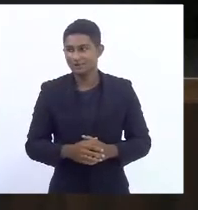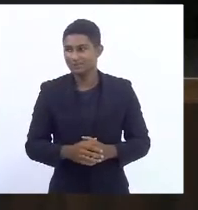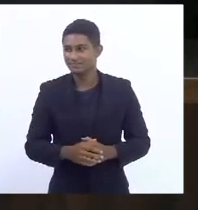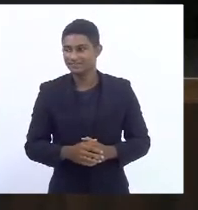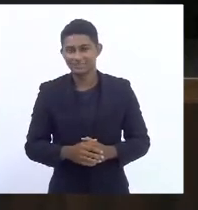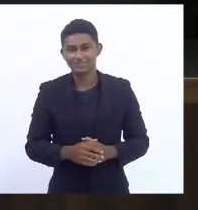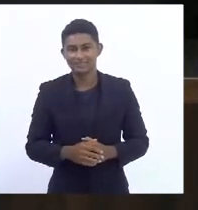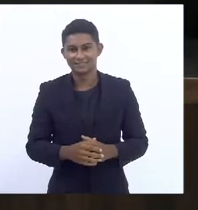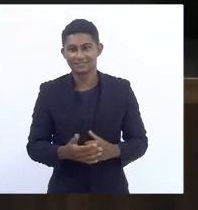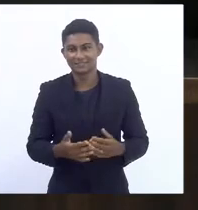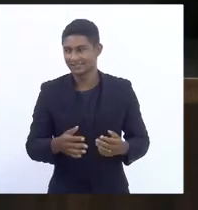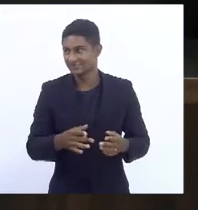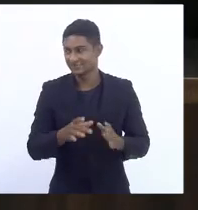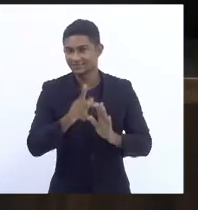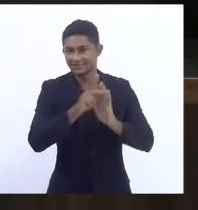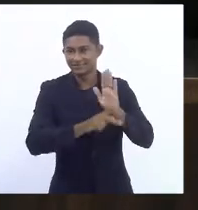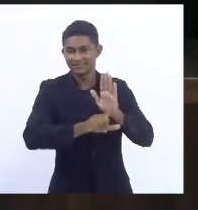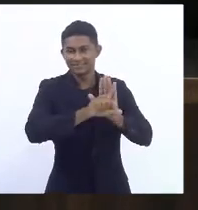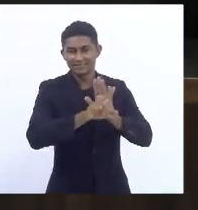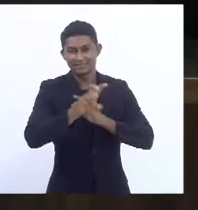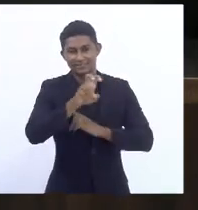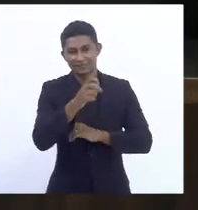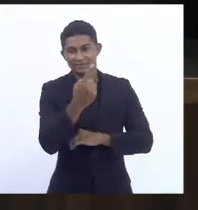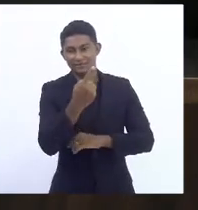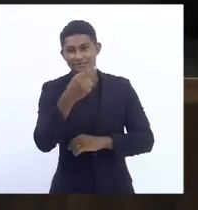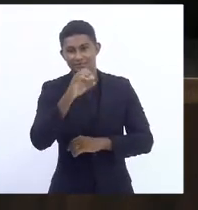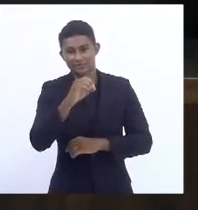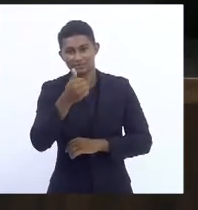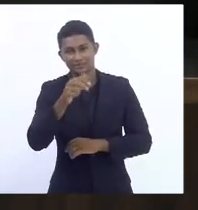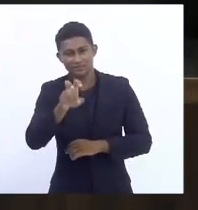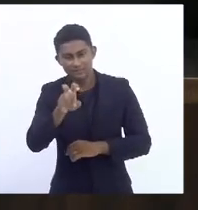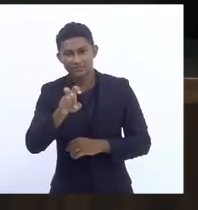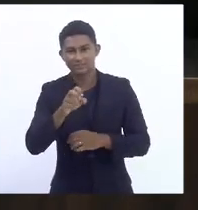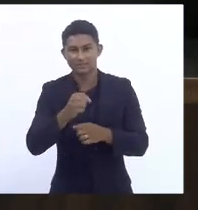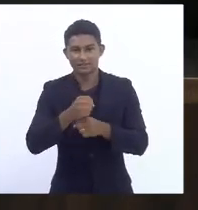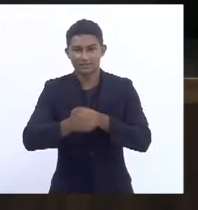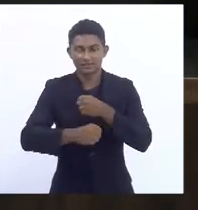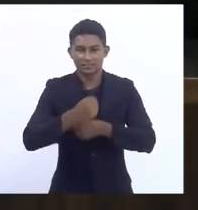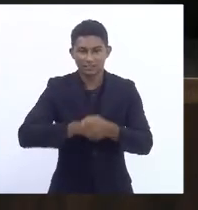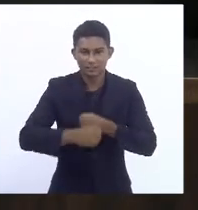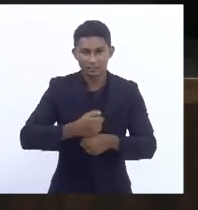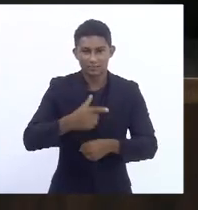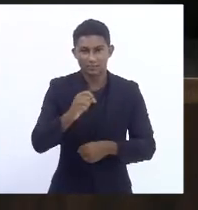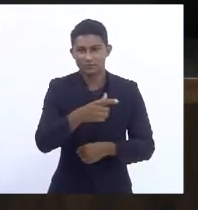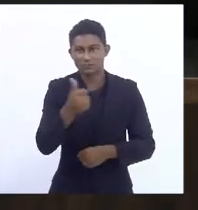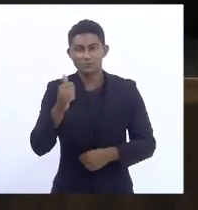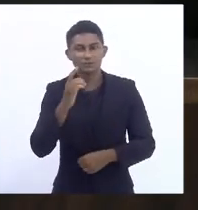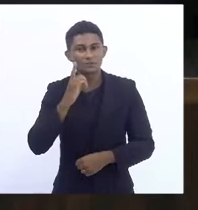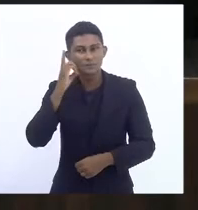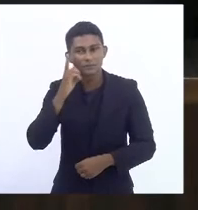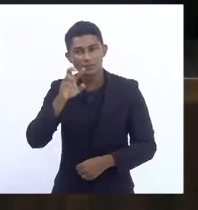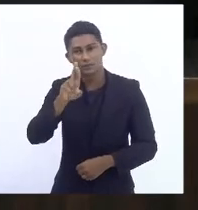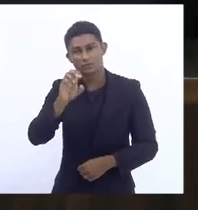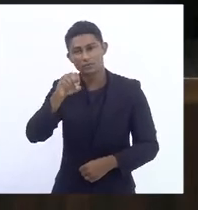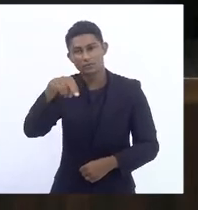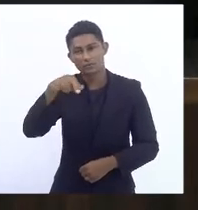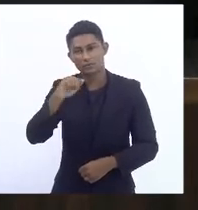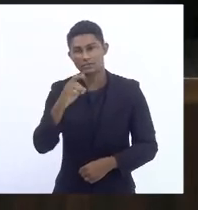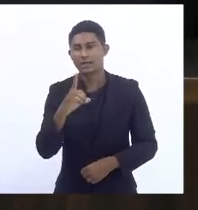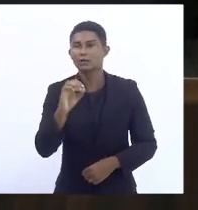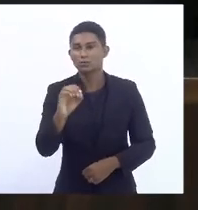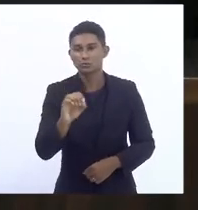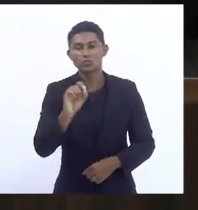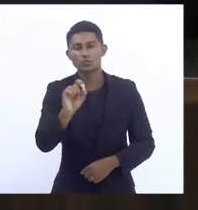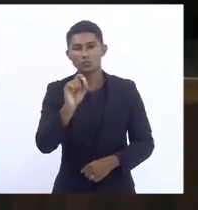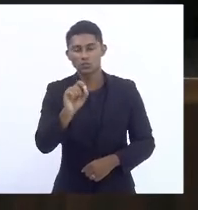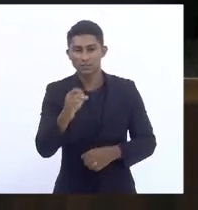lei 5.115, de 2021, de autoria do deputado Ronaldo Anquieta, que dispõe sobre a criação de